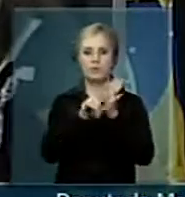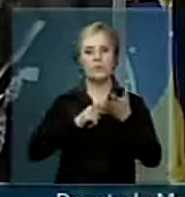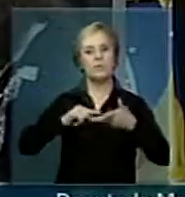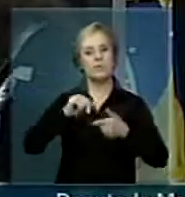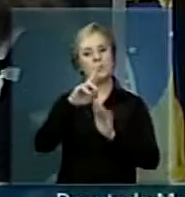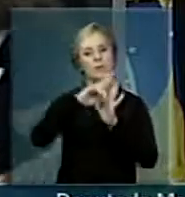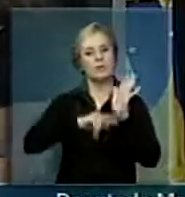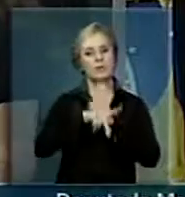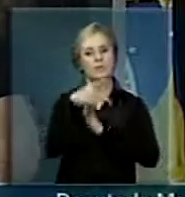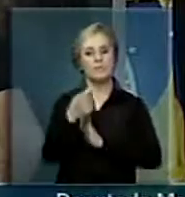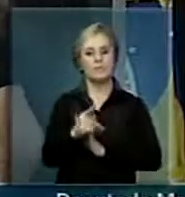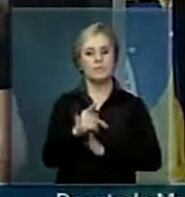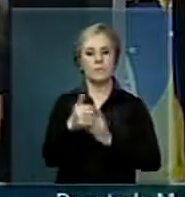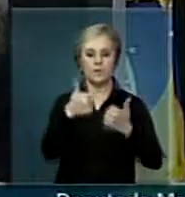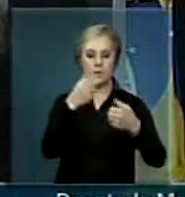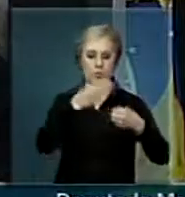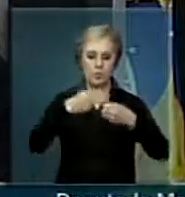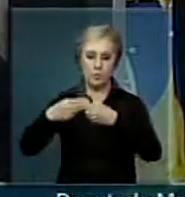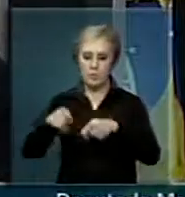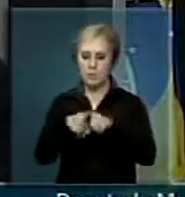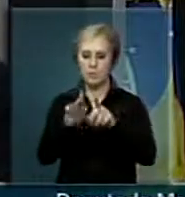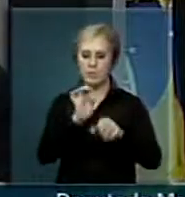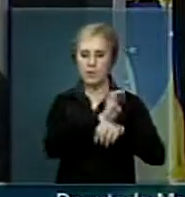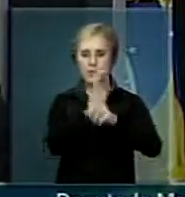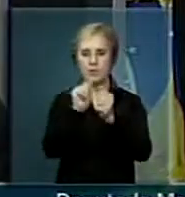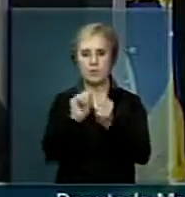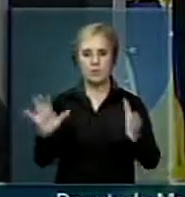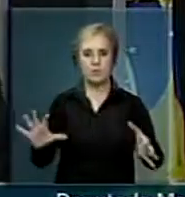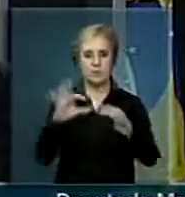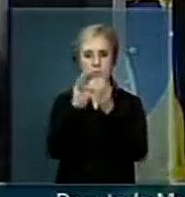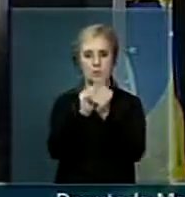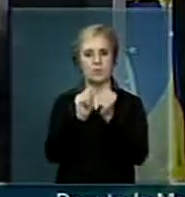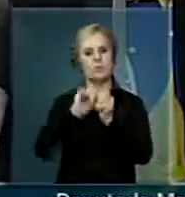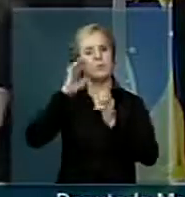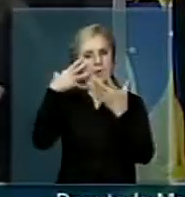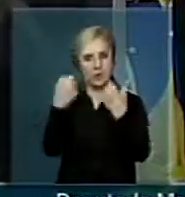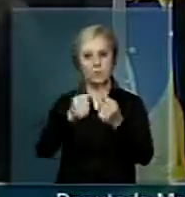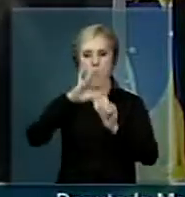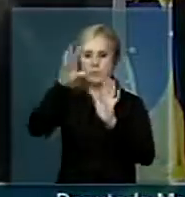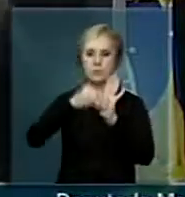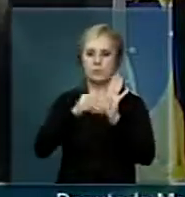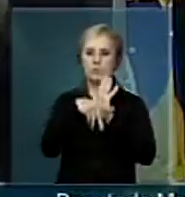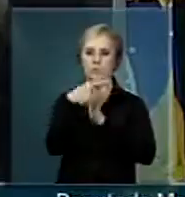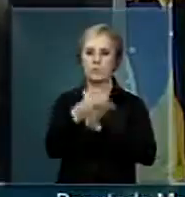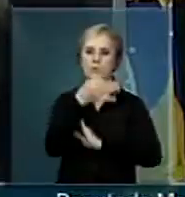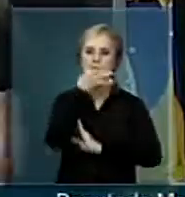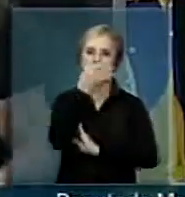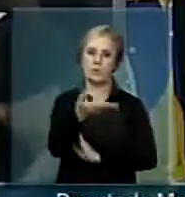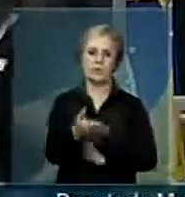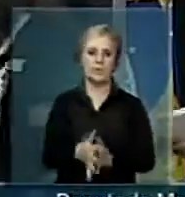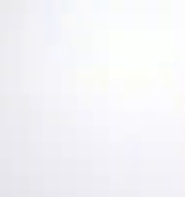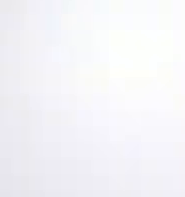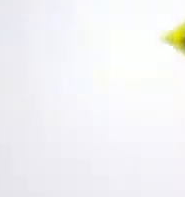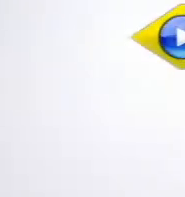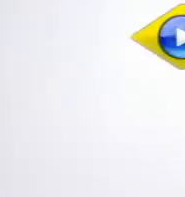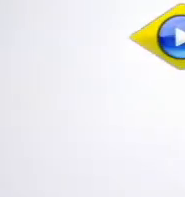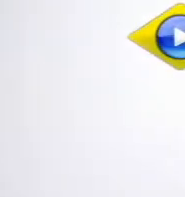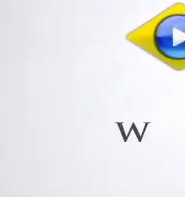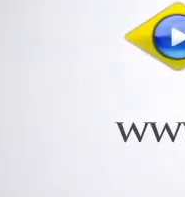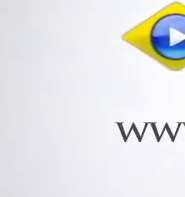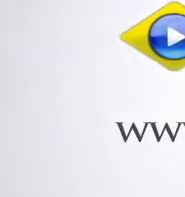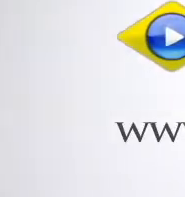que regulamente essa relação entre municípios e entre estados. Mas eu aceito e incluo essa sua sugestão. Ok.